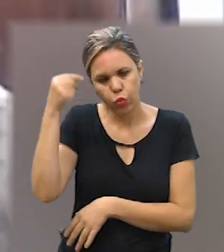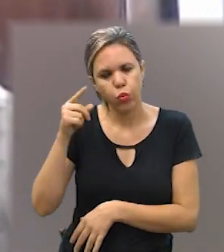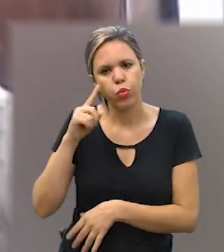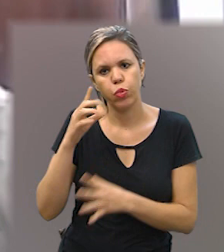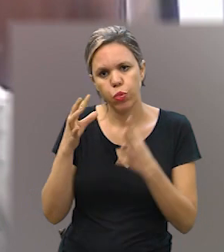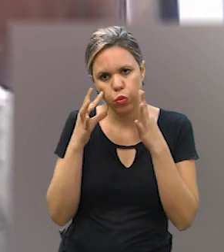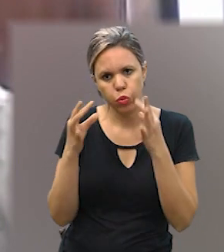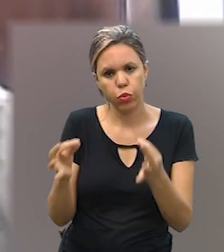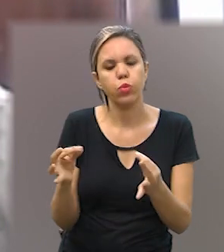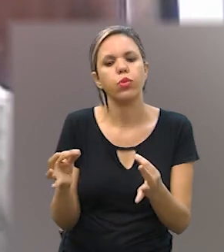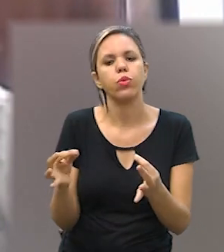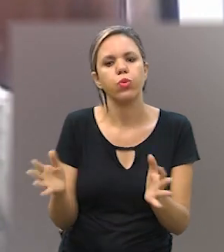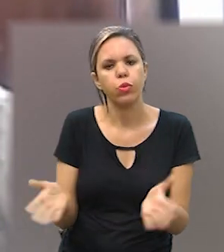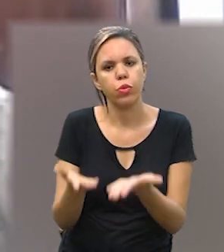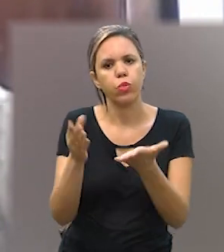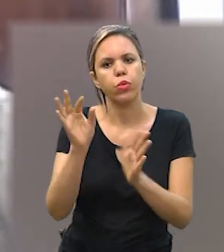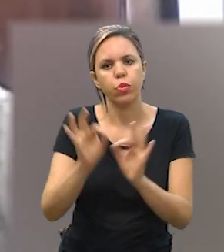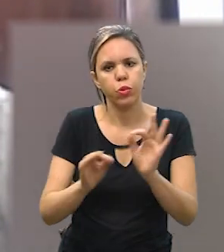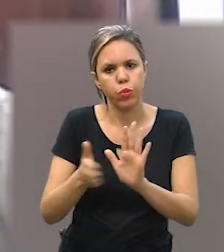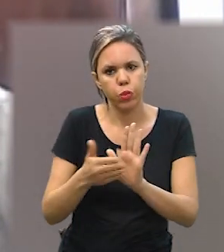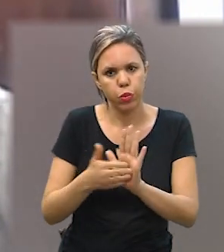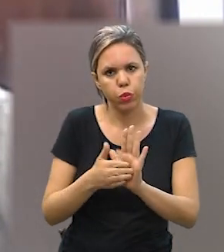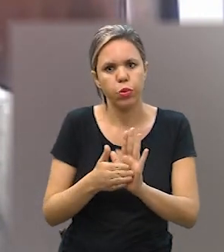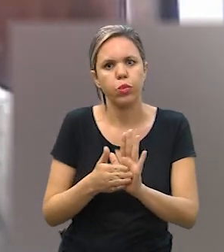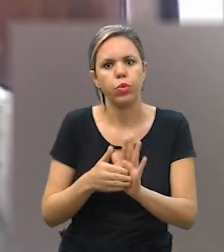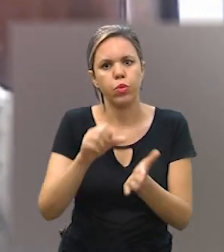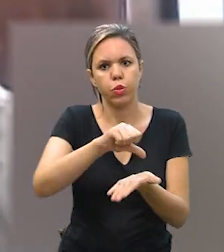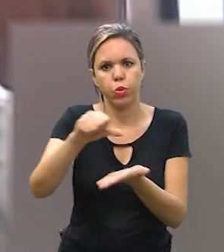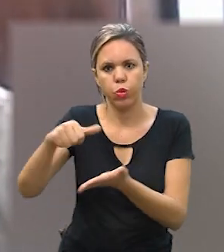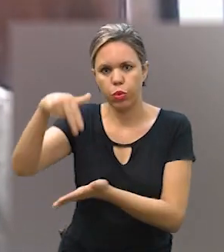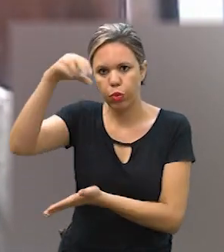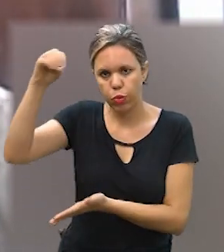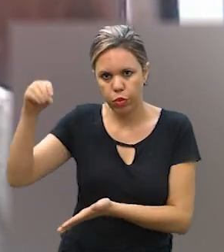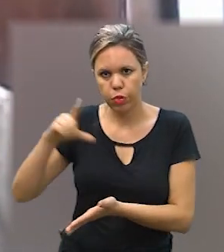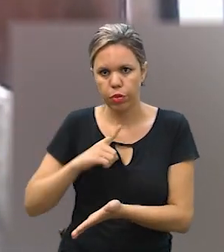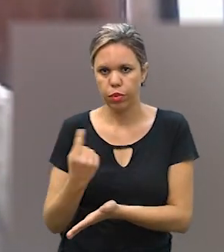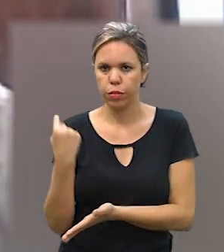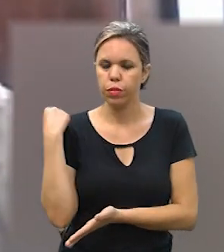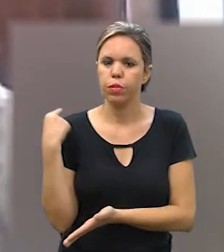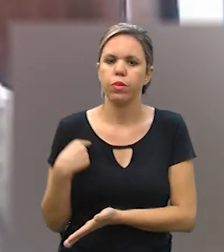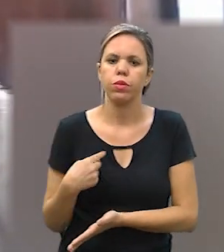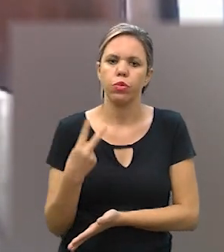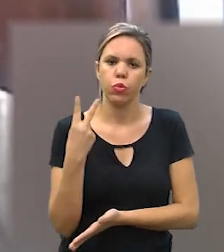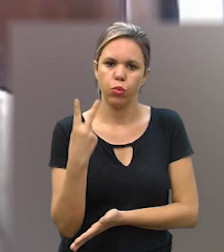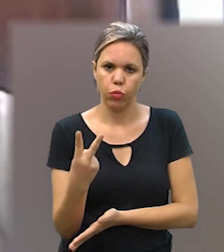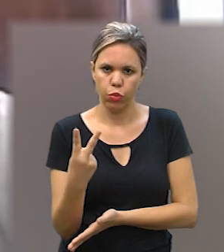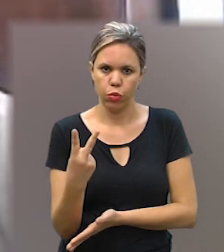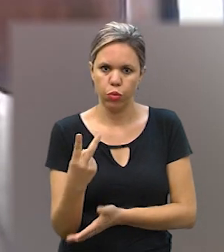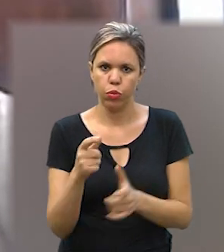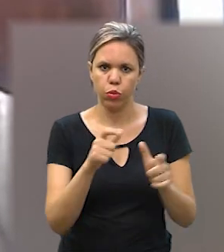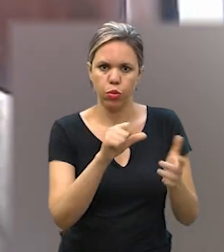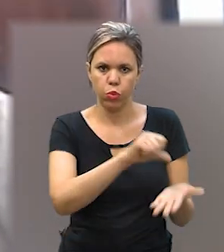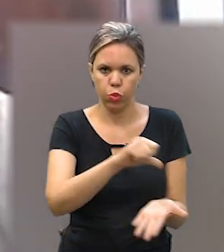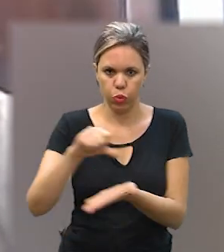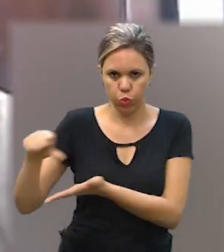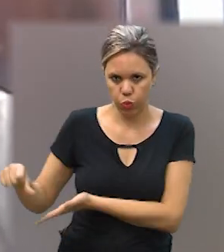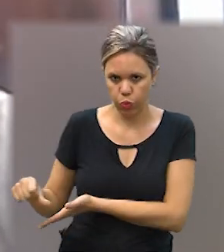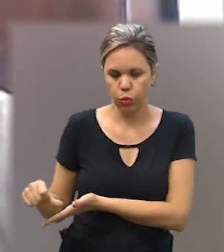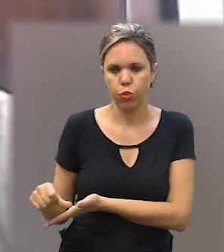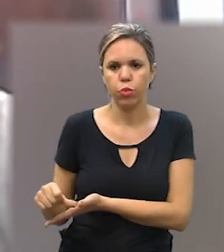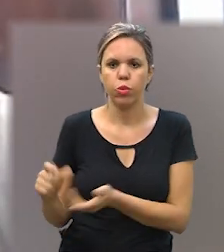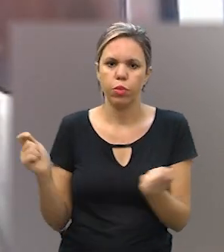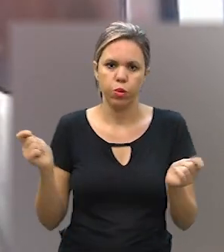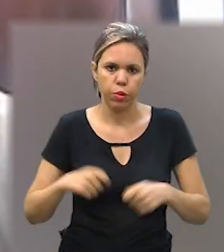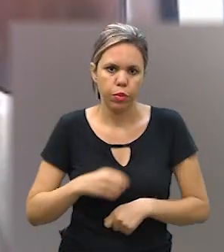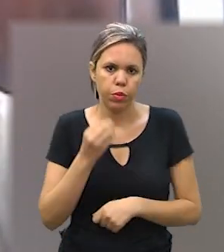decidiu olhar e produzir uma proposta na região noroeste. A gente tinha dois territórios,